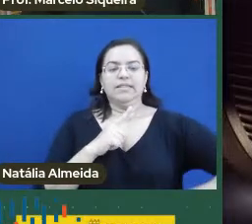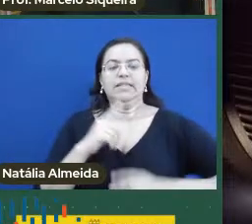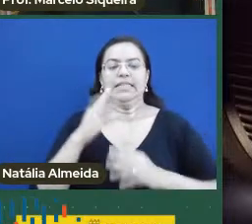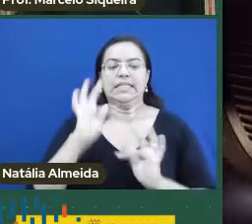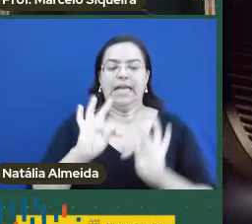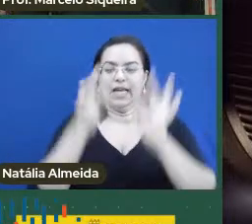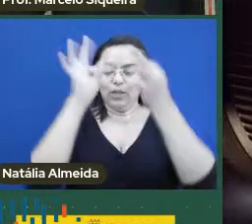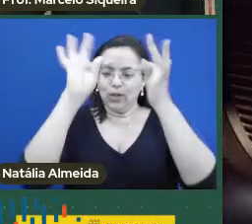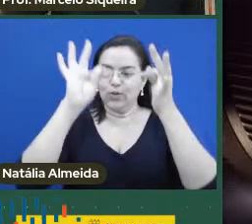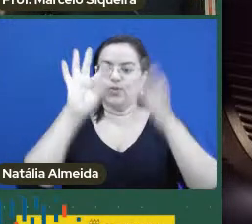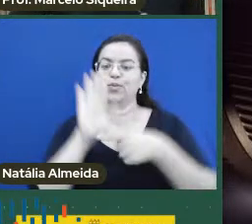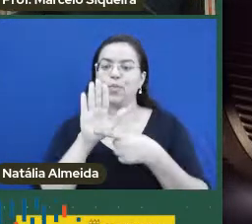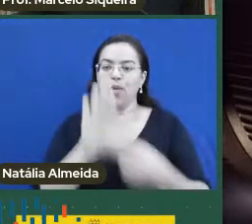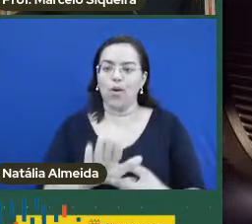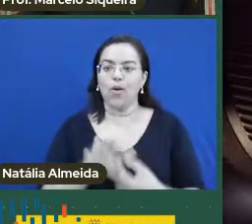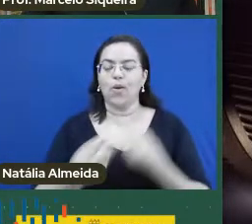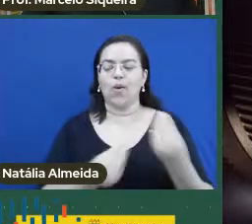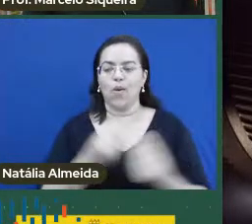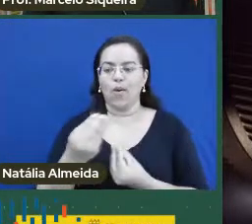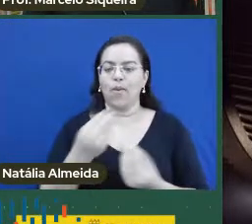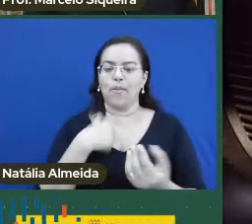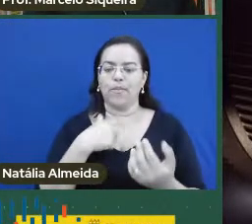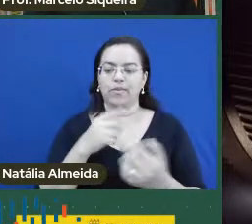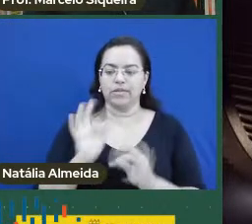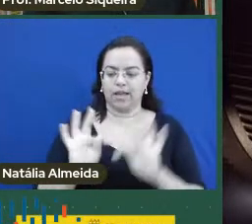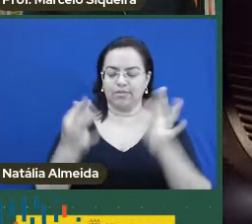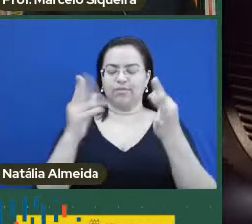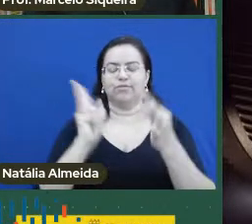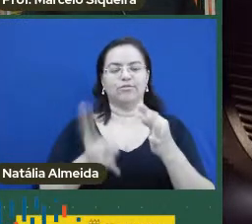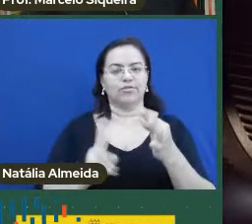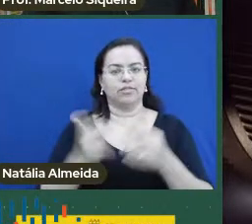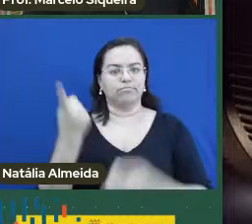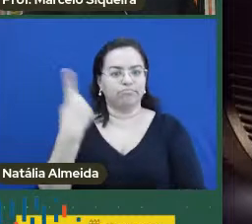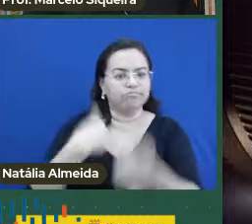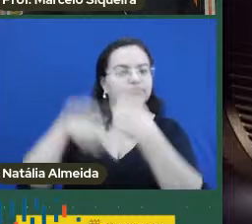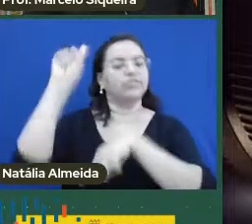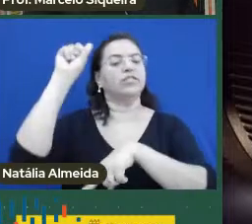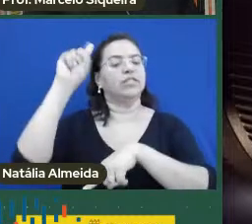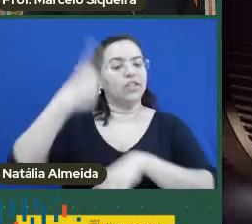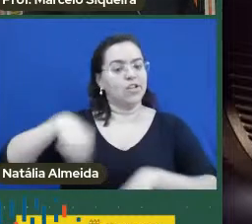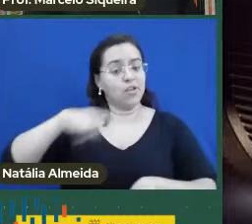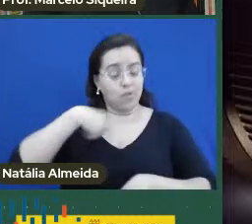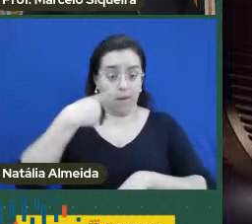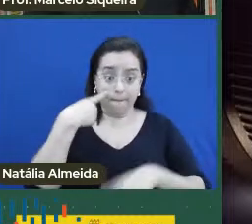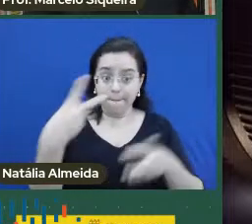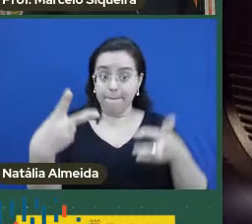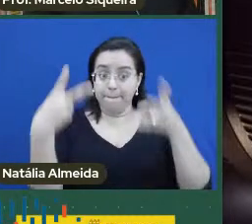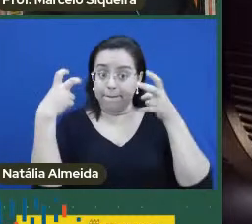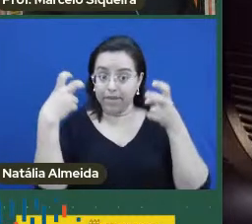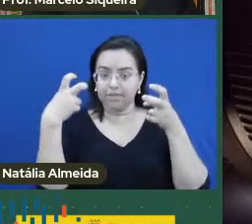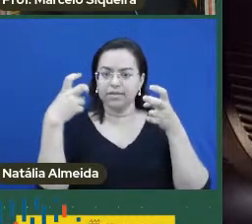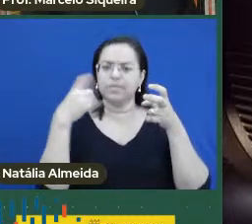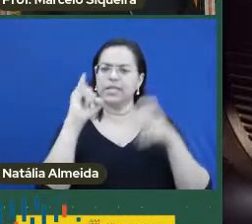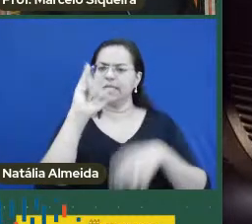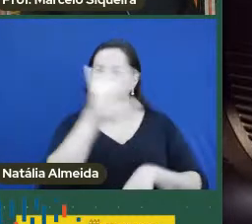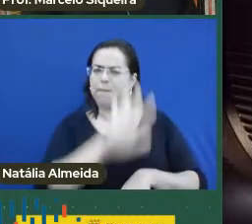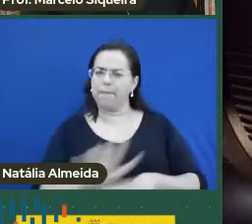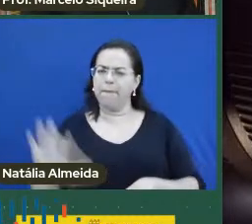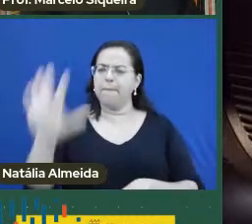tecnologia que nos abraça e nos envolve cada vez mais, nós percebemos que a imagem